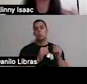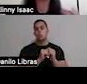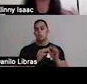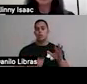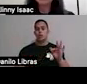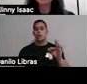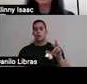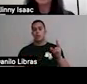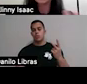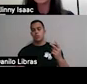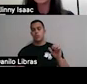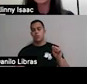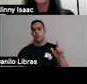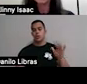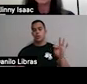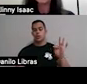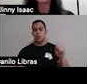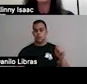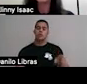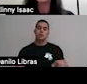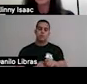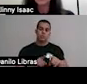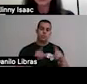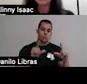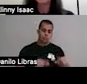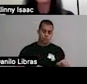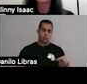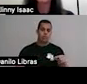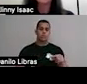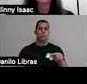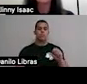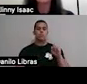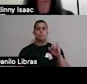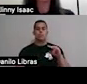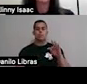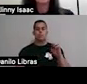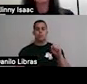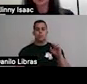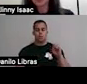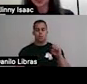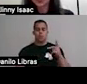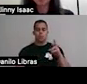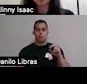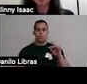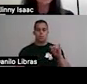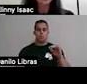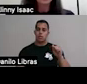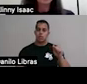consequentemente, né, levava a uma redução da síntese proteica, perda sináptica e prejuízo de memória em modelos animais transgênicos da